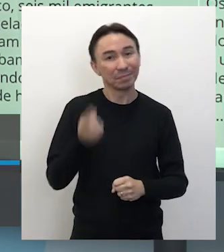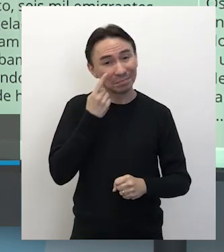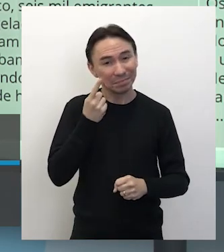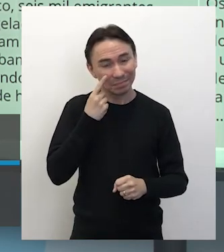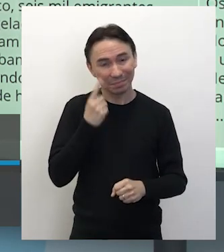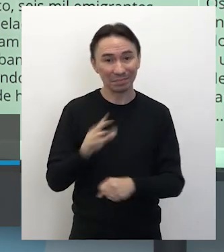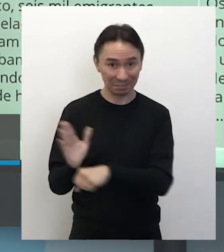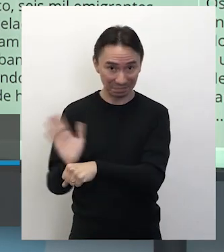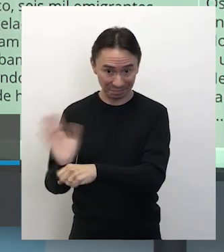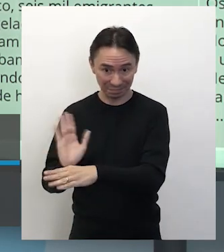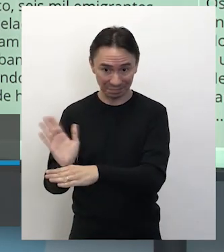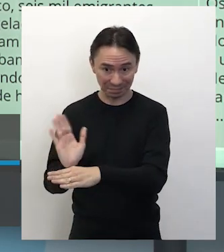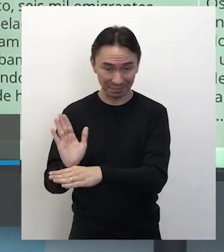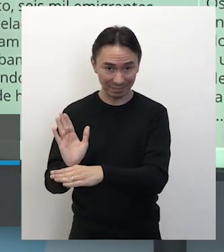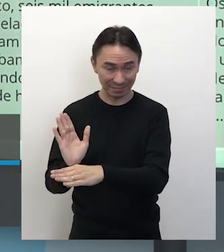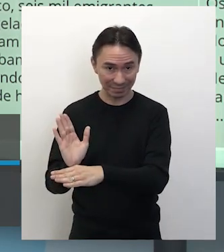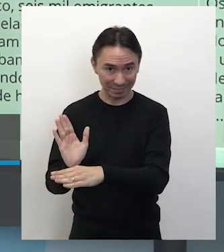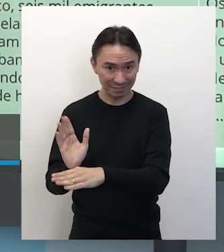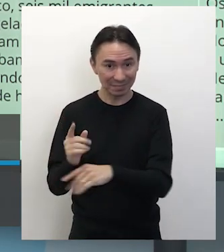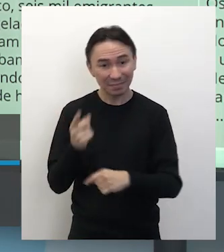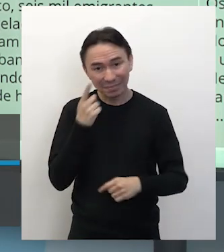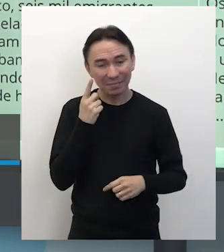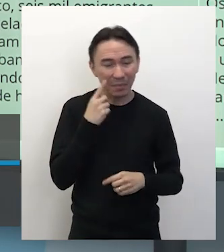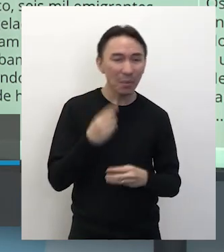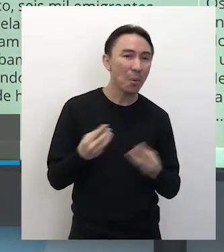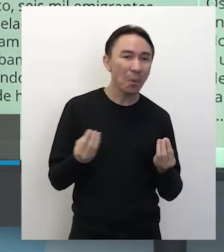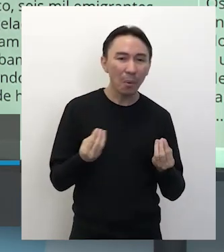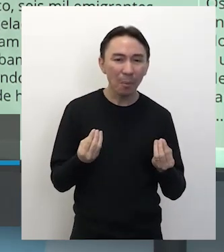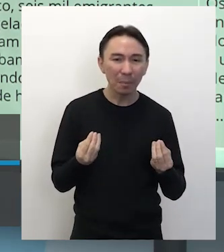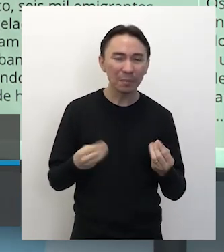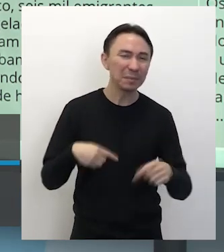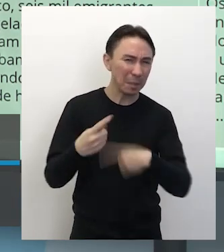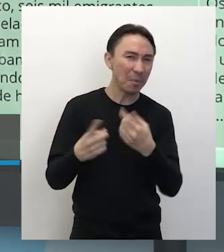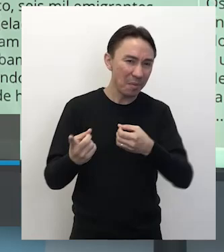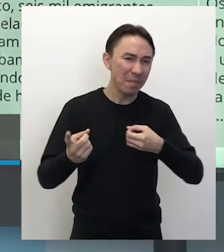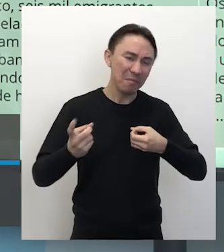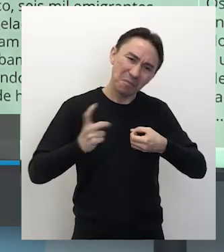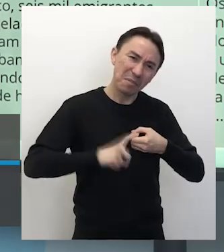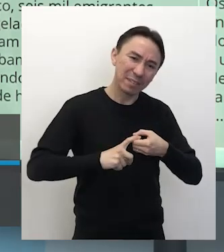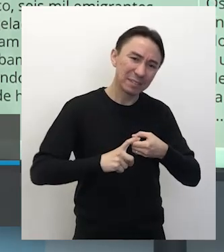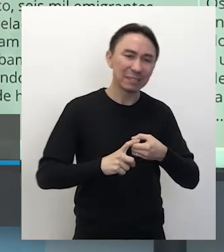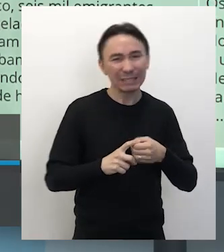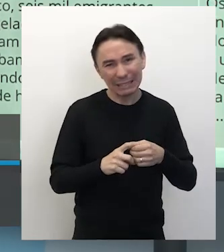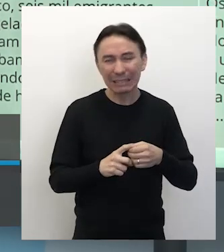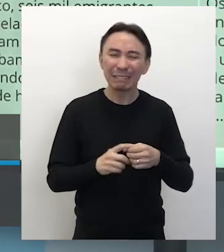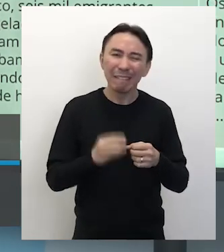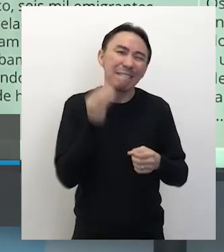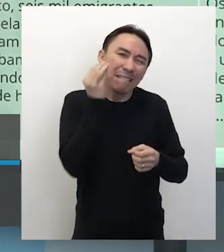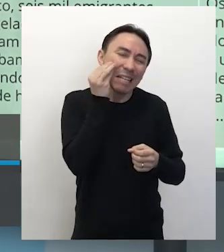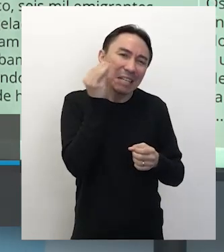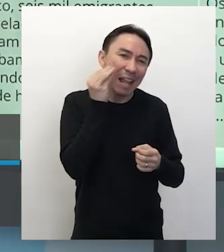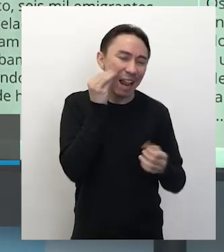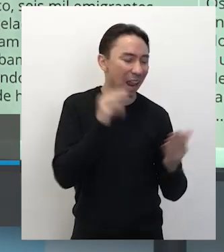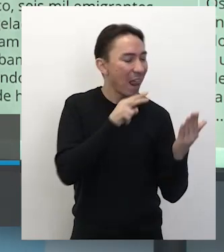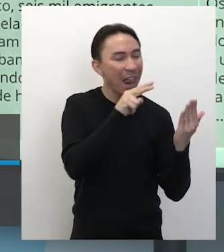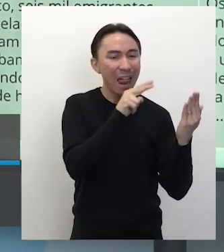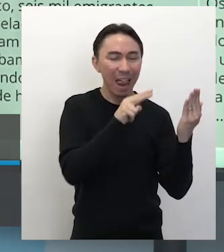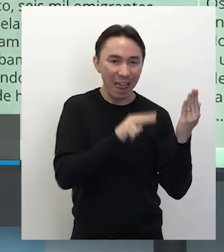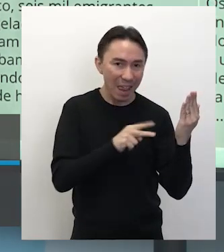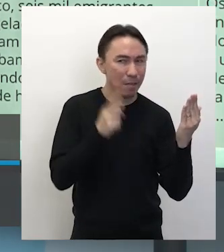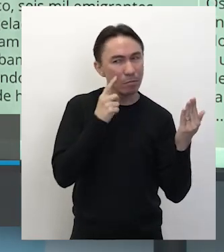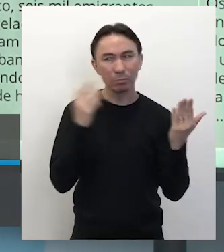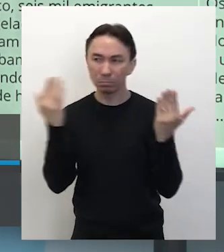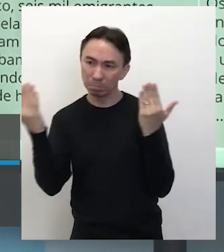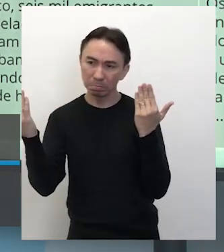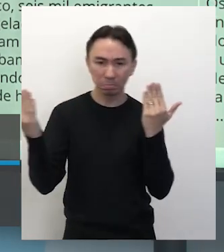vamos verificar aí qual que é a diferença. Depois a gente volta e até vamos tentar fazer uma leitura, que a gente faz esse